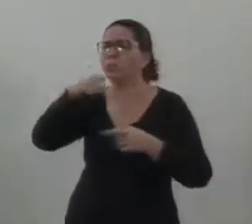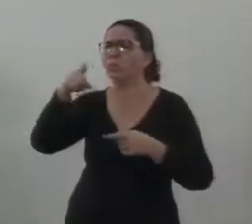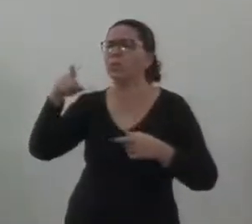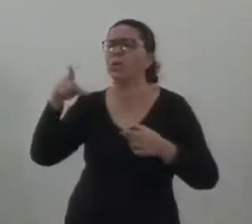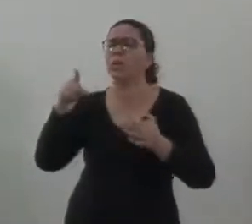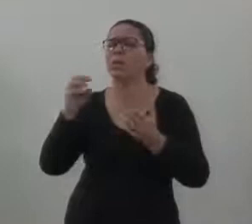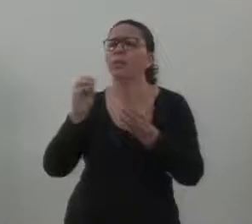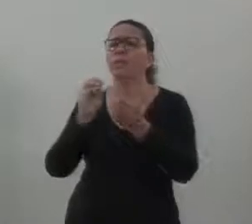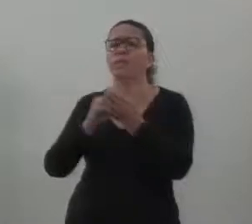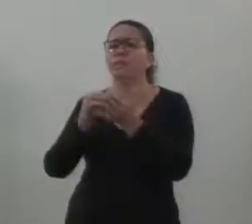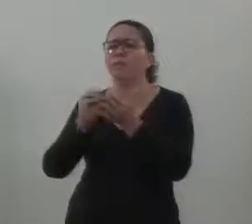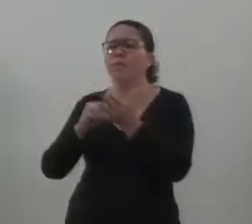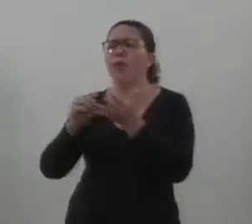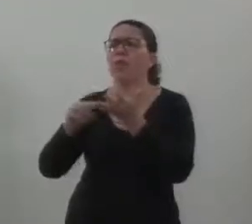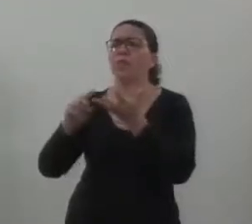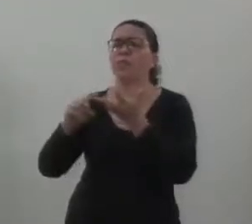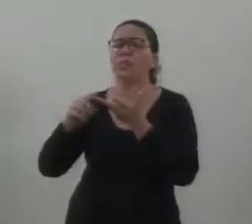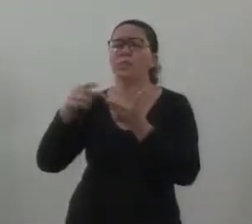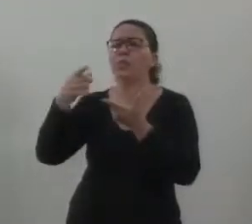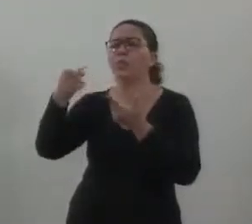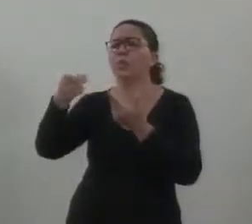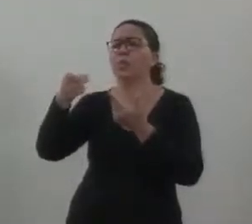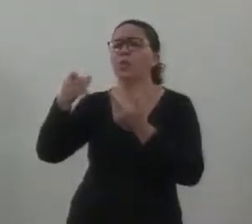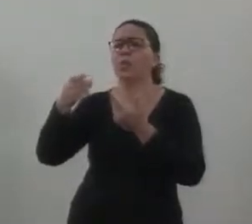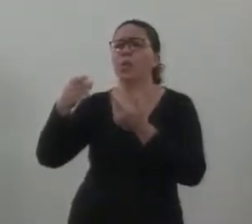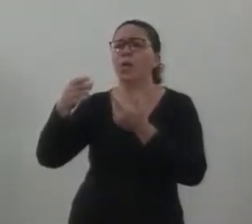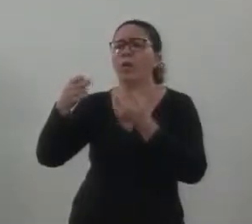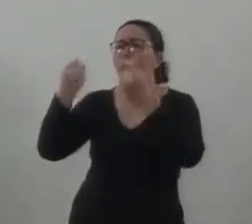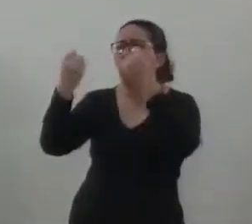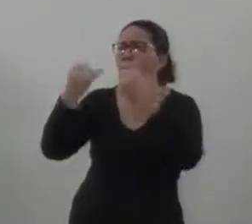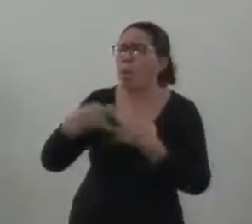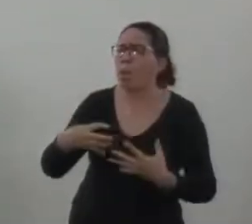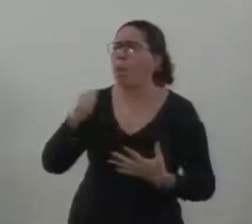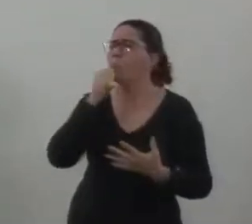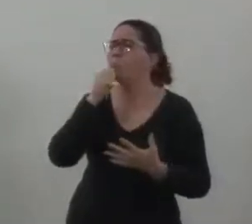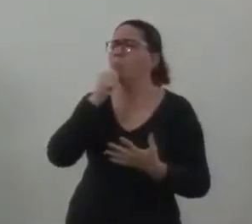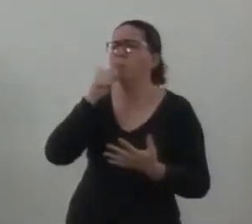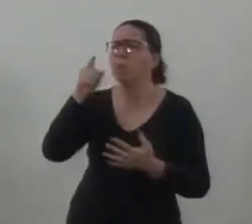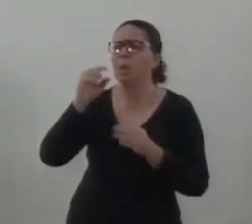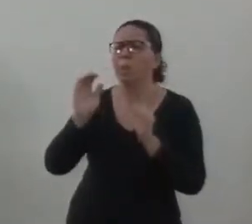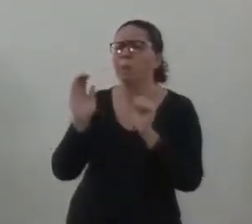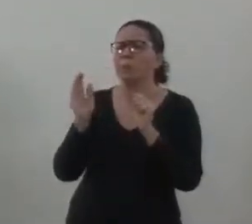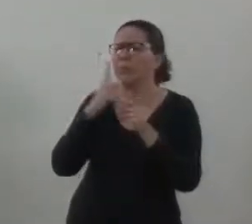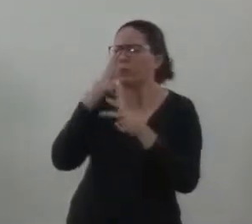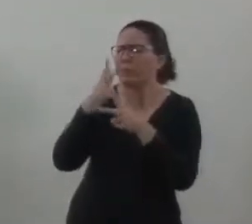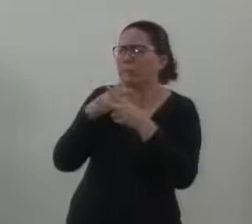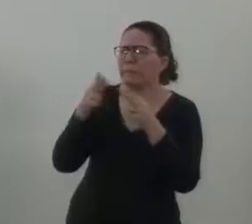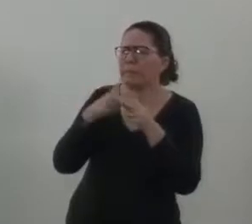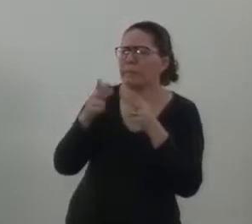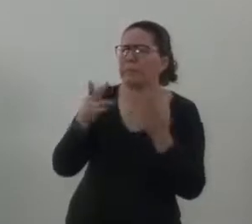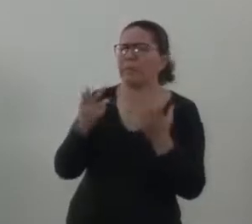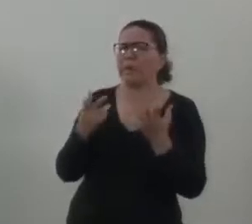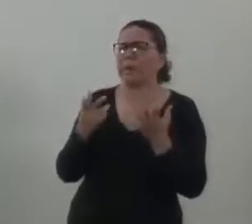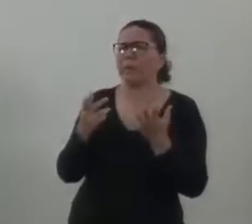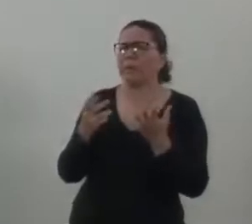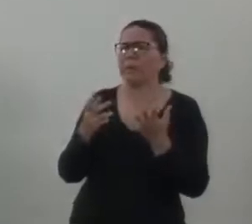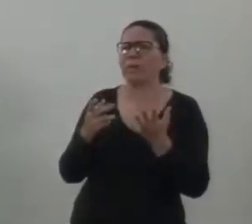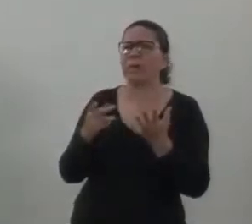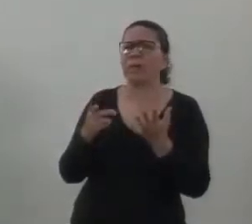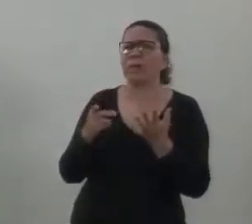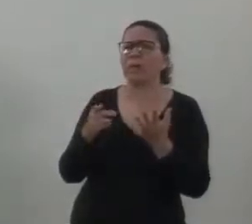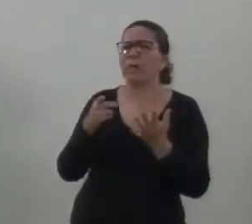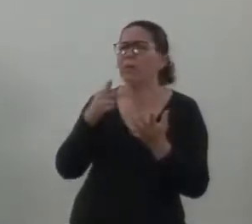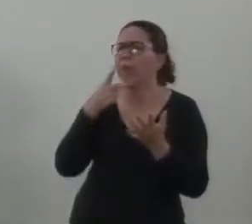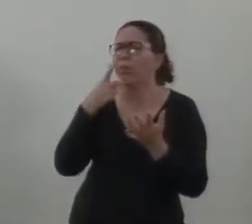vêm incompletas, ou elas vêm de uma maneira assim absurda, quase que vou inventar uma palavra aqui, quase que